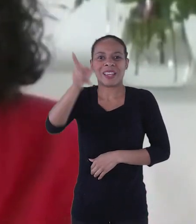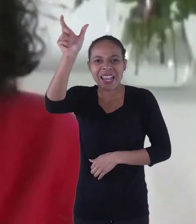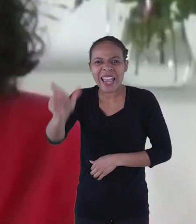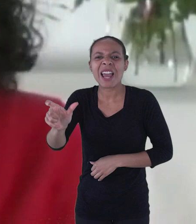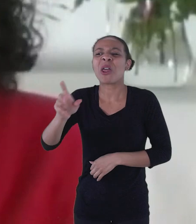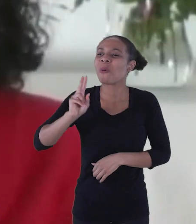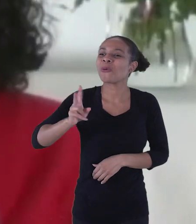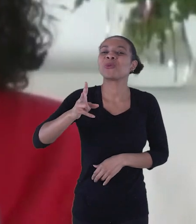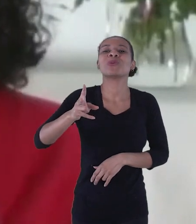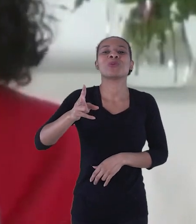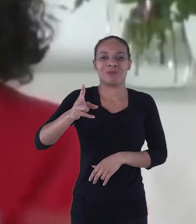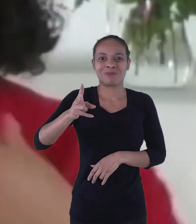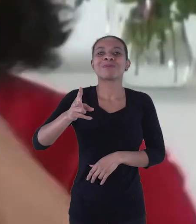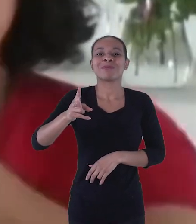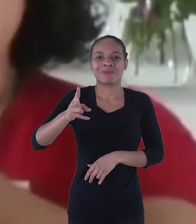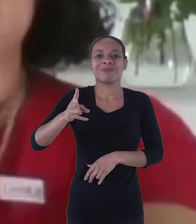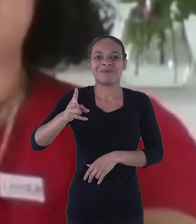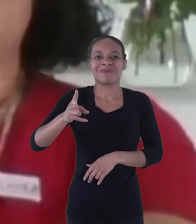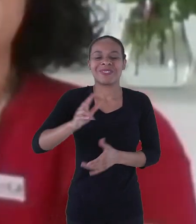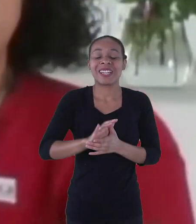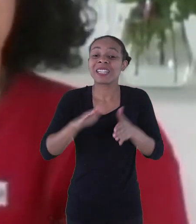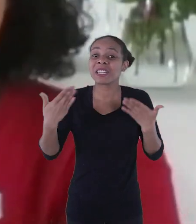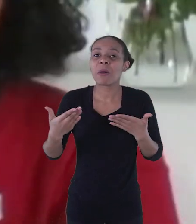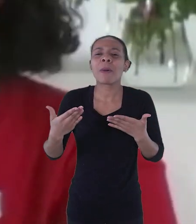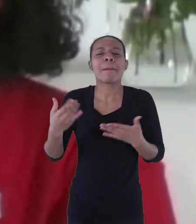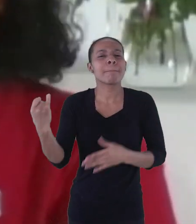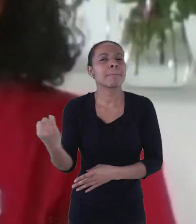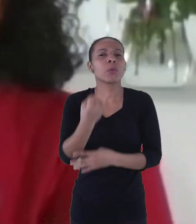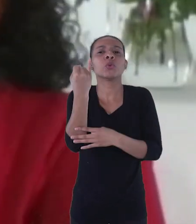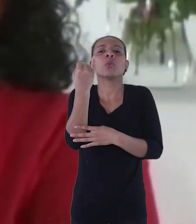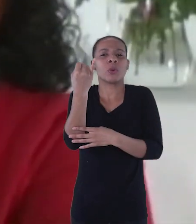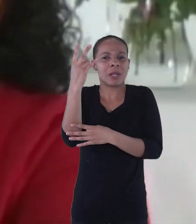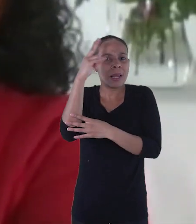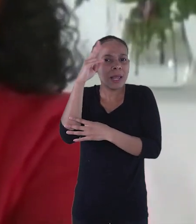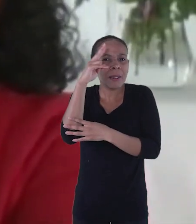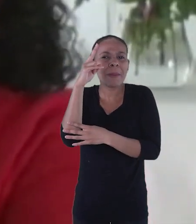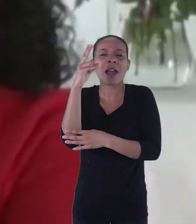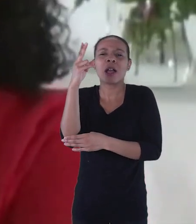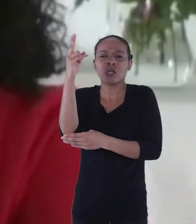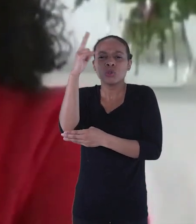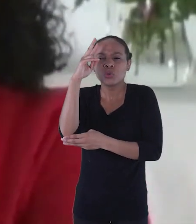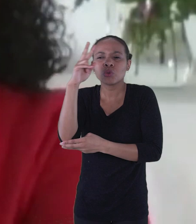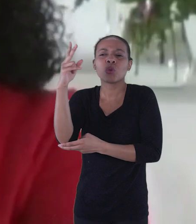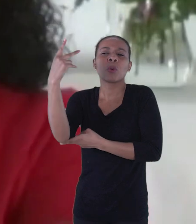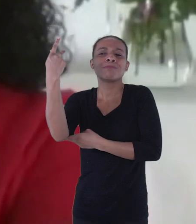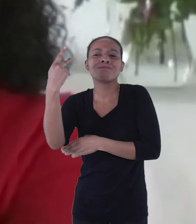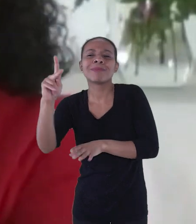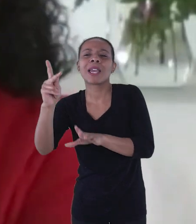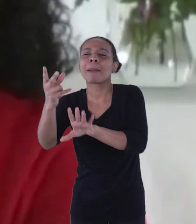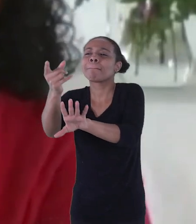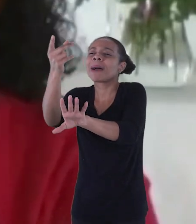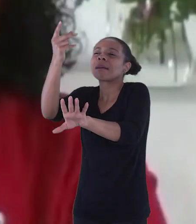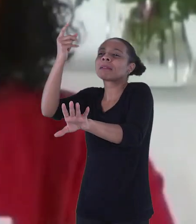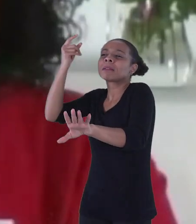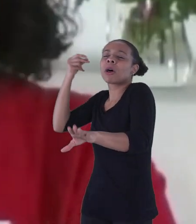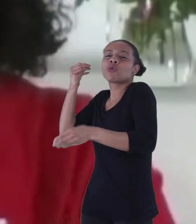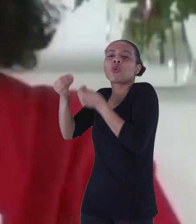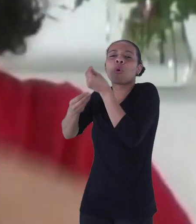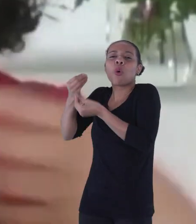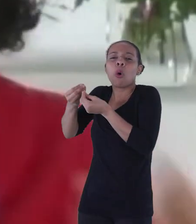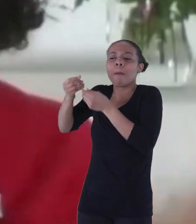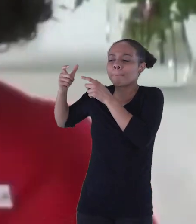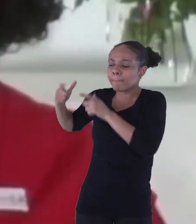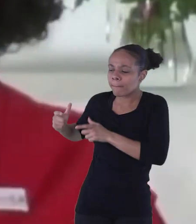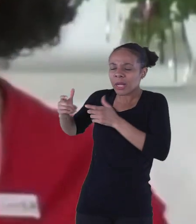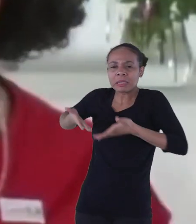Carolina. Por isso eu acho interessante o Tom resgatar essa Carolina também de Sacramento, essa Carolina pós-Sacramento, essa Carolina da Casa